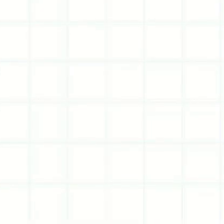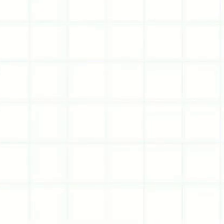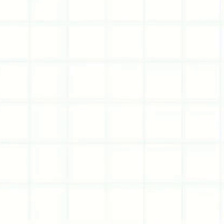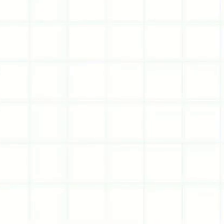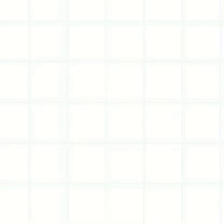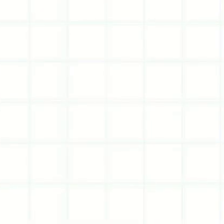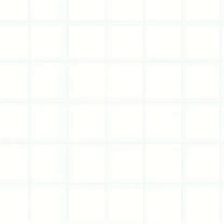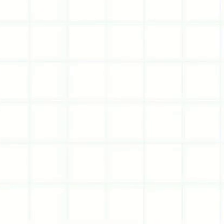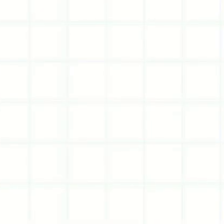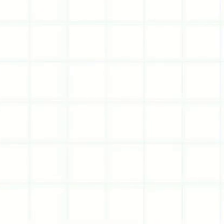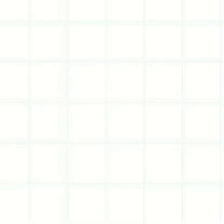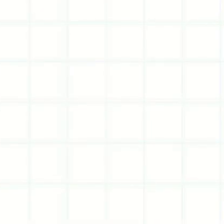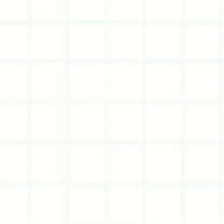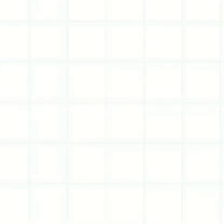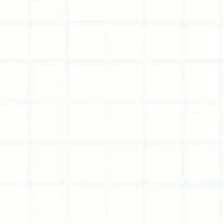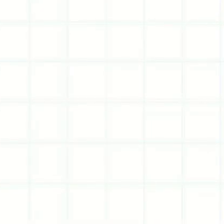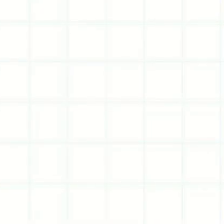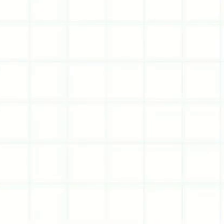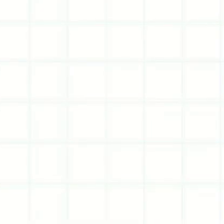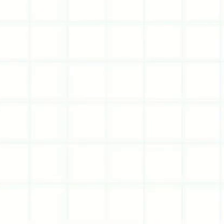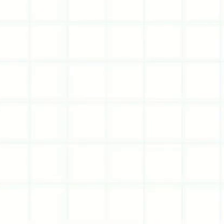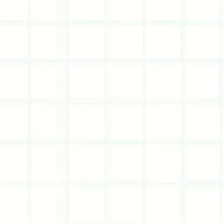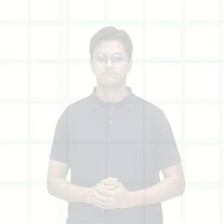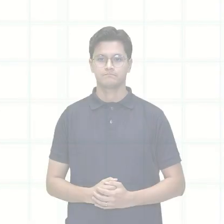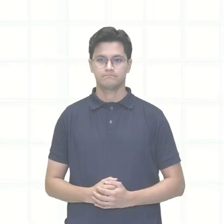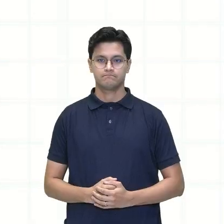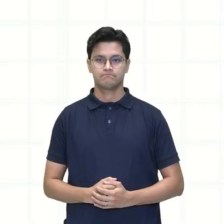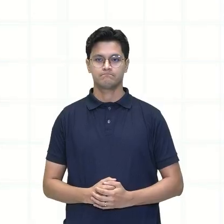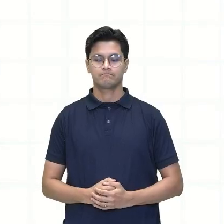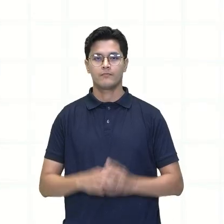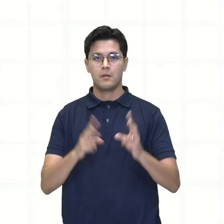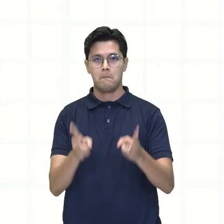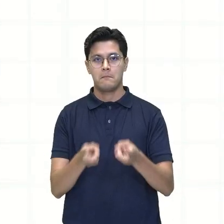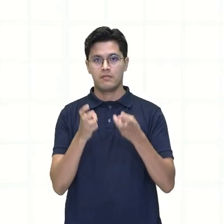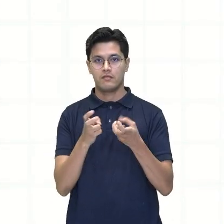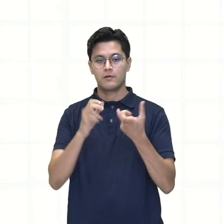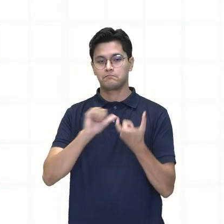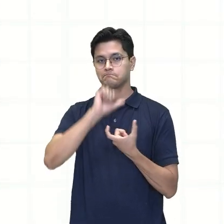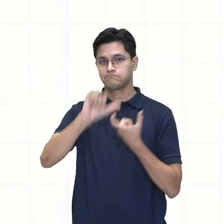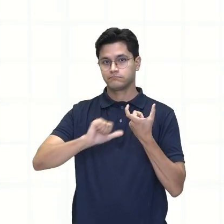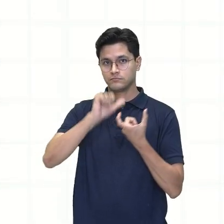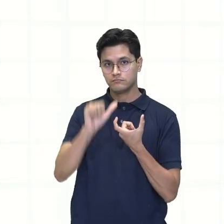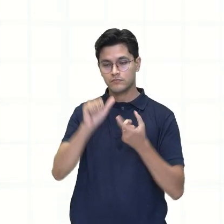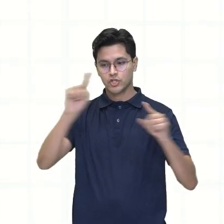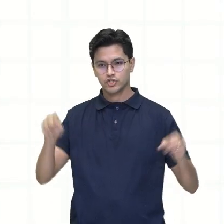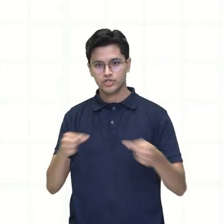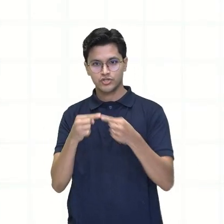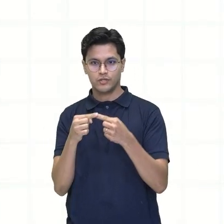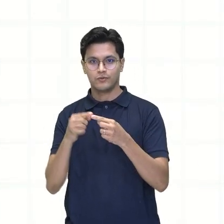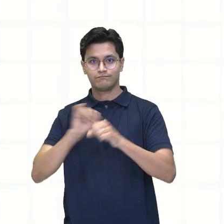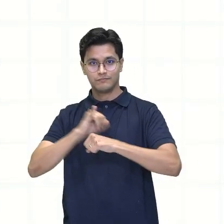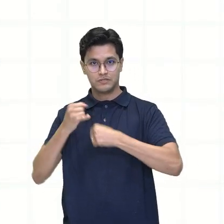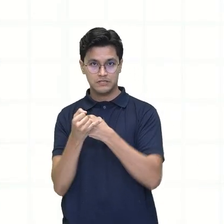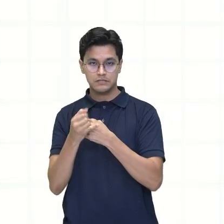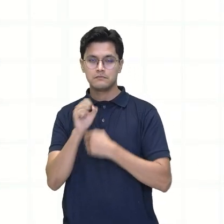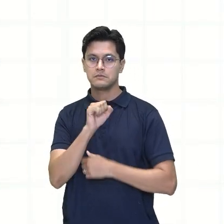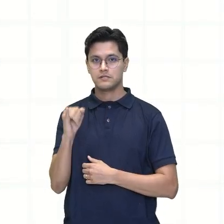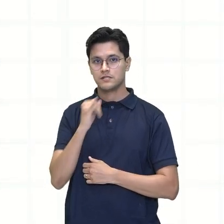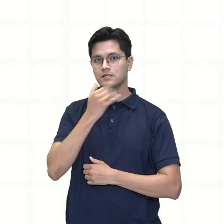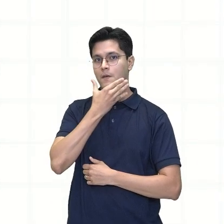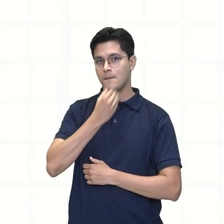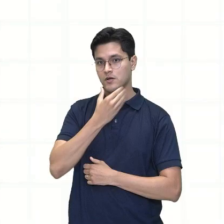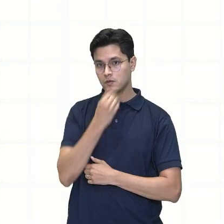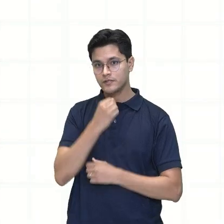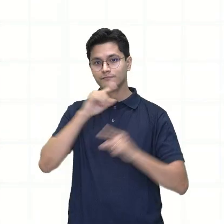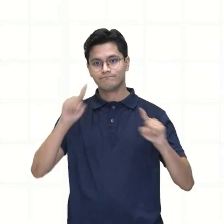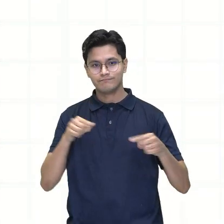que ele flexionou de acordo com o substantivo. Se está no masculino, ele colocou no masculino. Se está no feminino, ele vai lá e